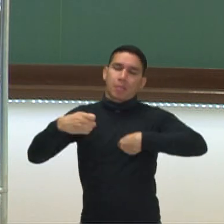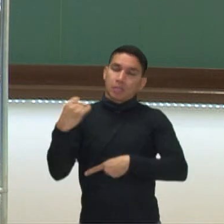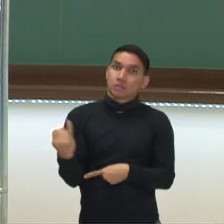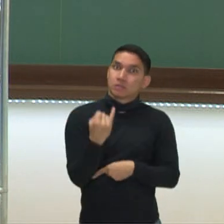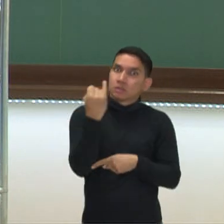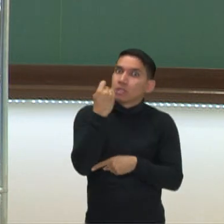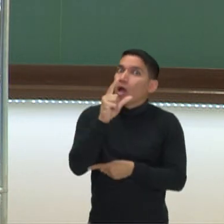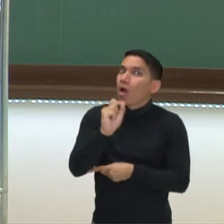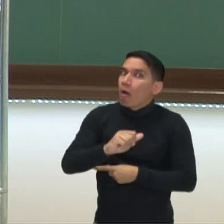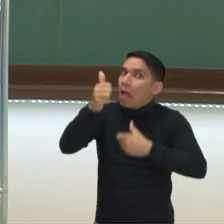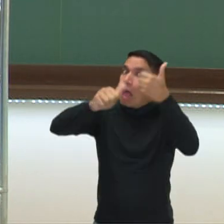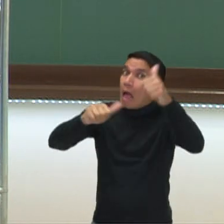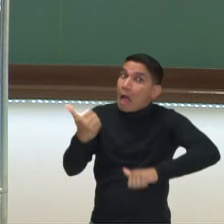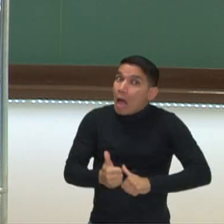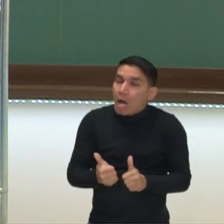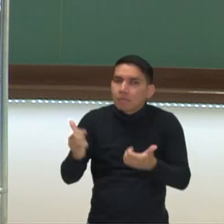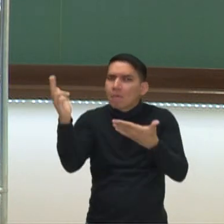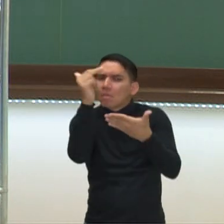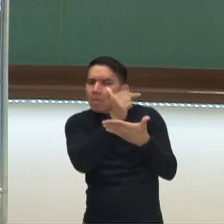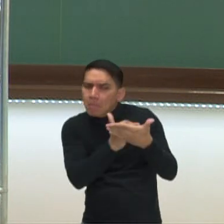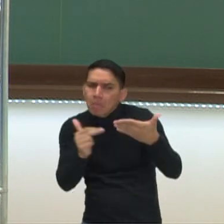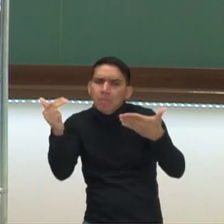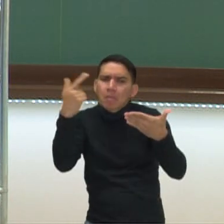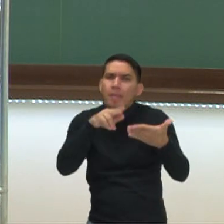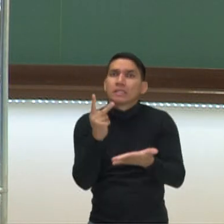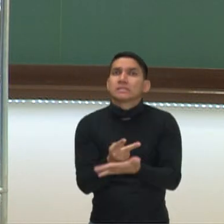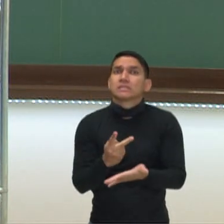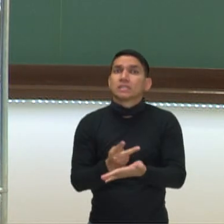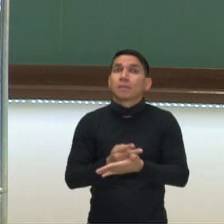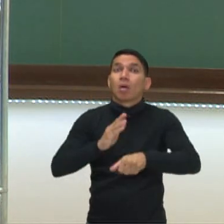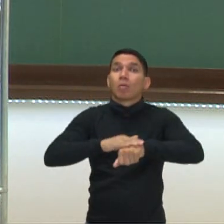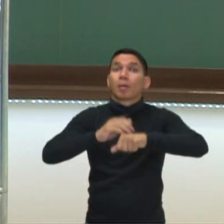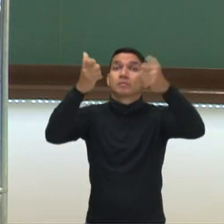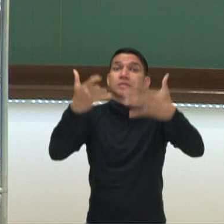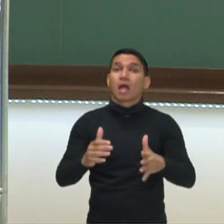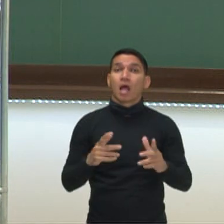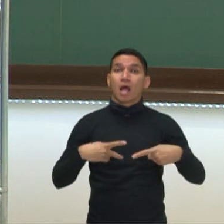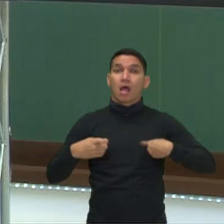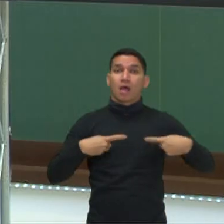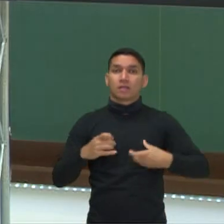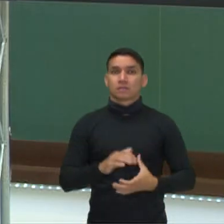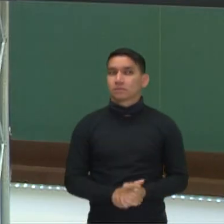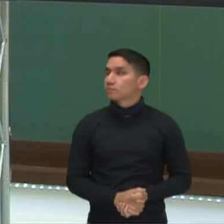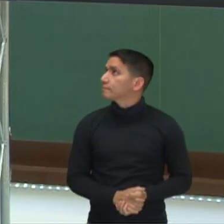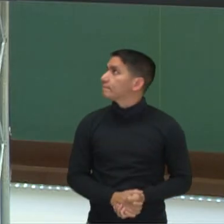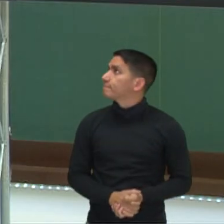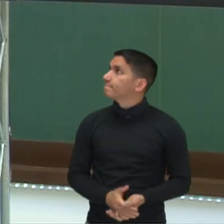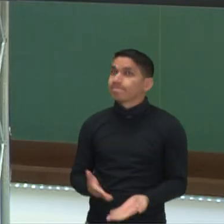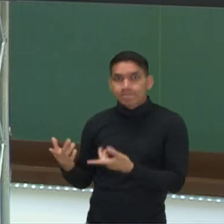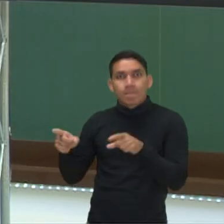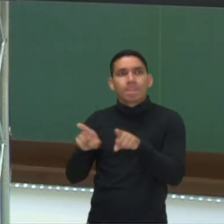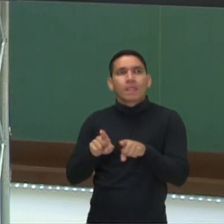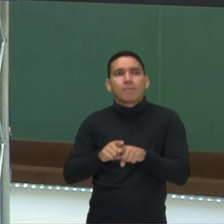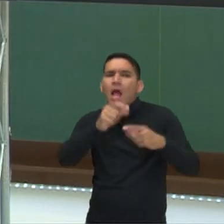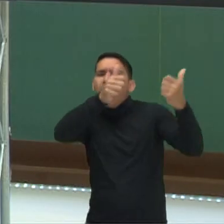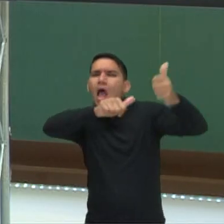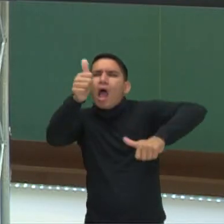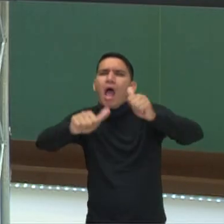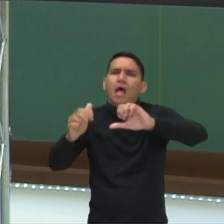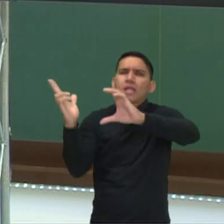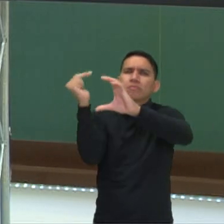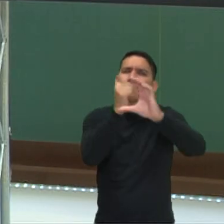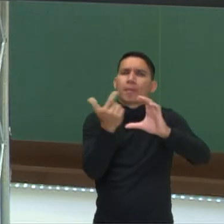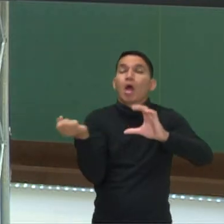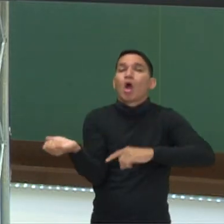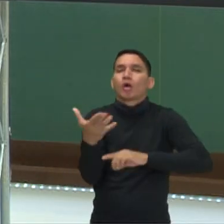Importante, análise de mapas sempre que estivermos falando de guerra. E ainda, análise de charges de imagem, mais